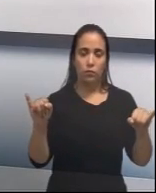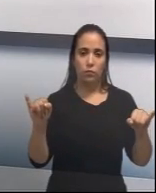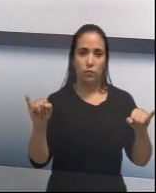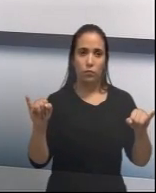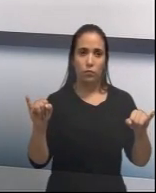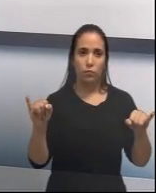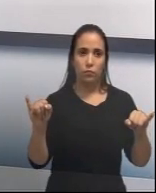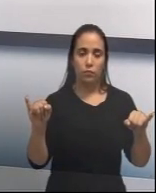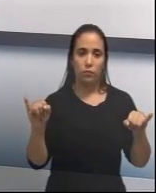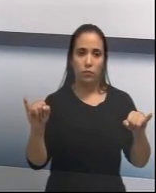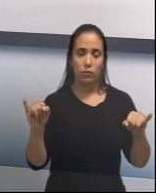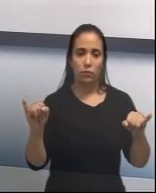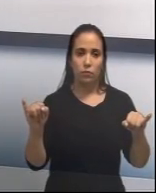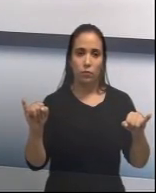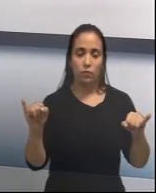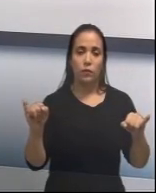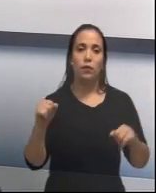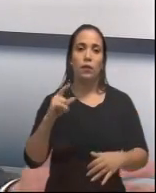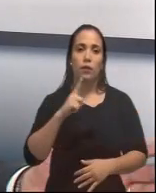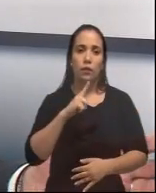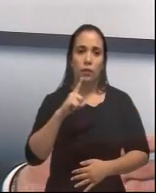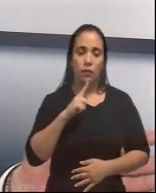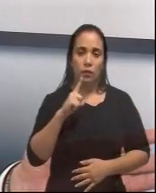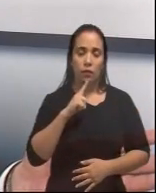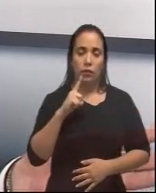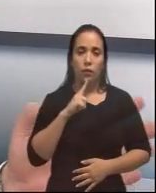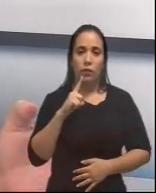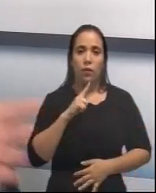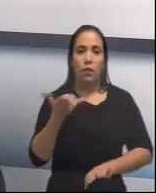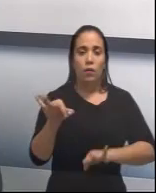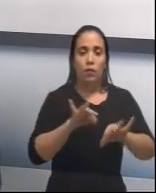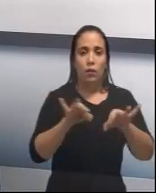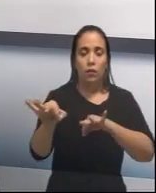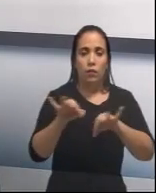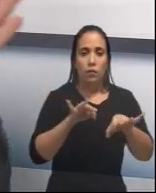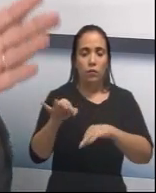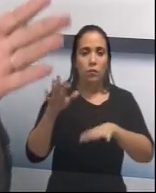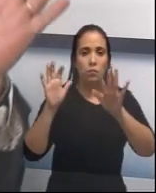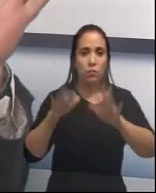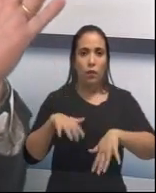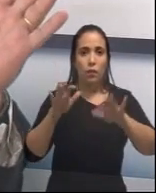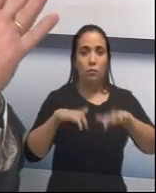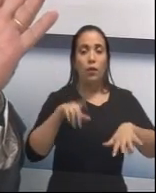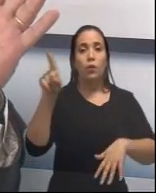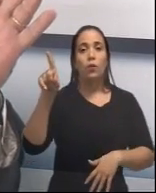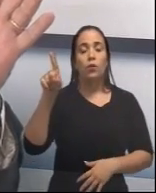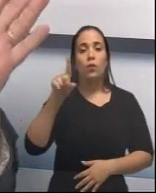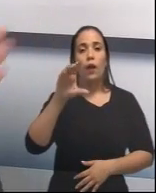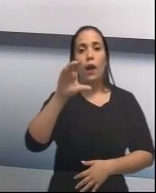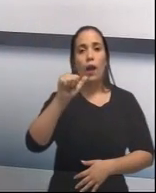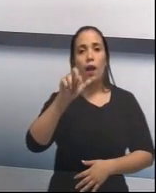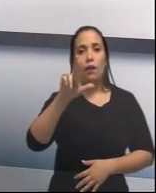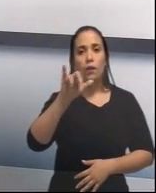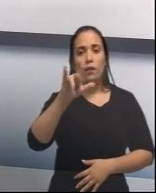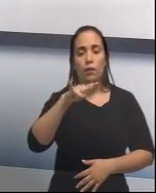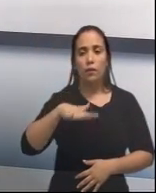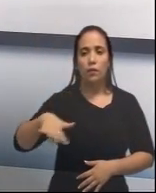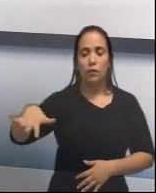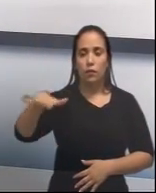e eles estão promovendo uma caravana para cima do Lula pelo Cariri, né? Então vai